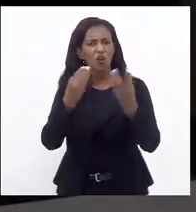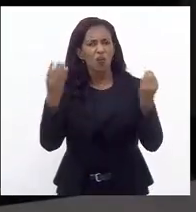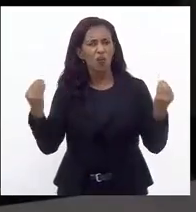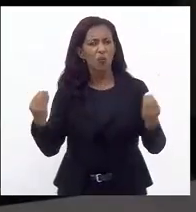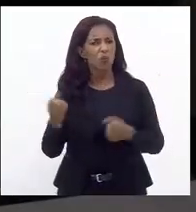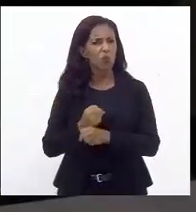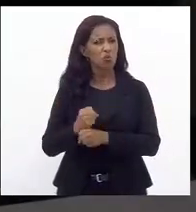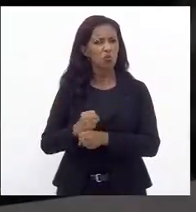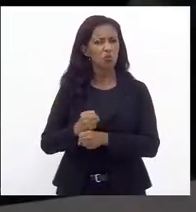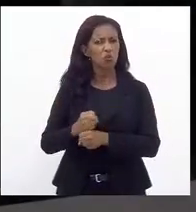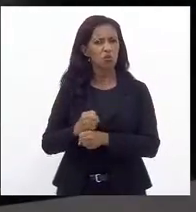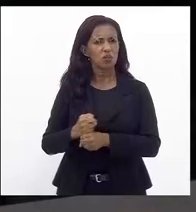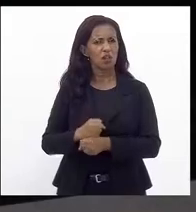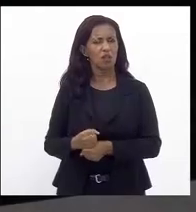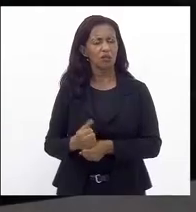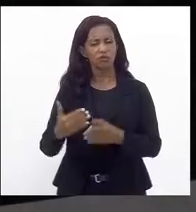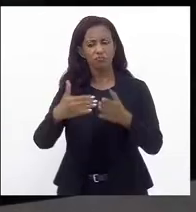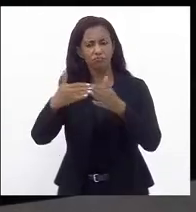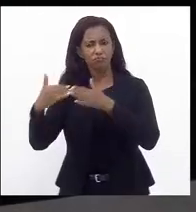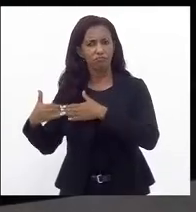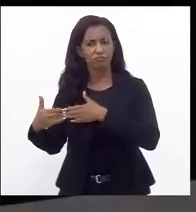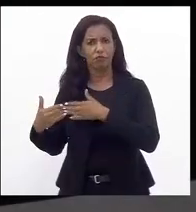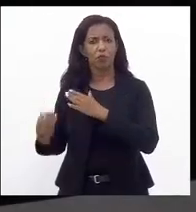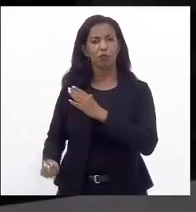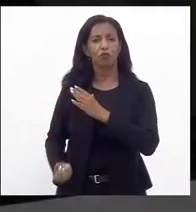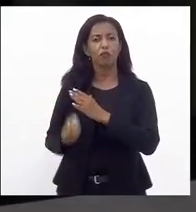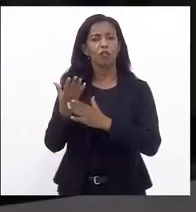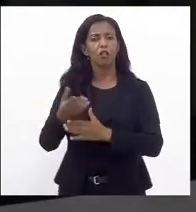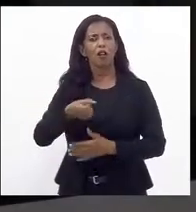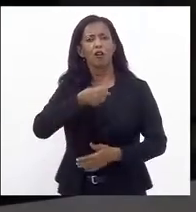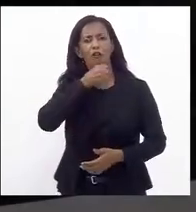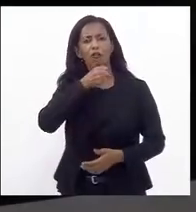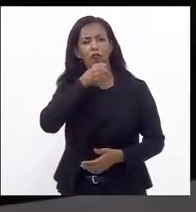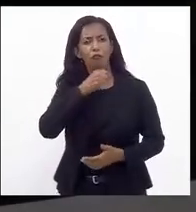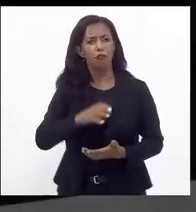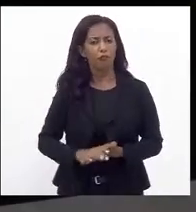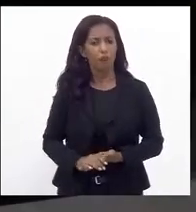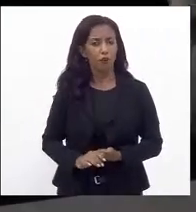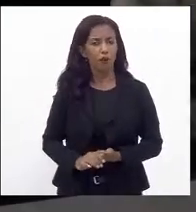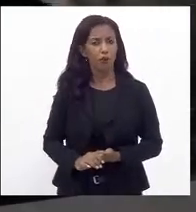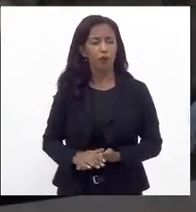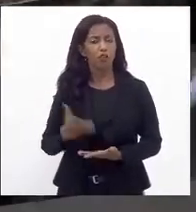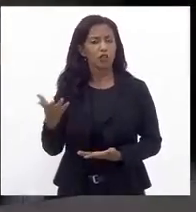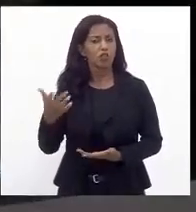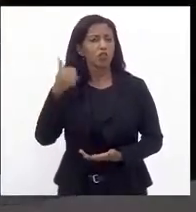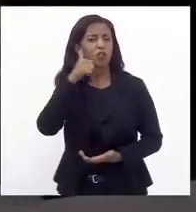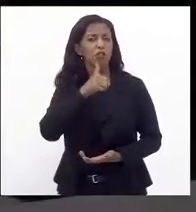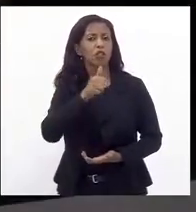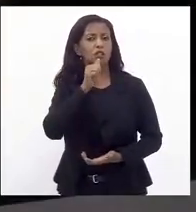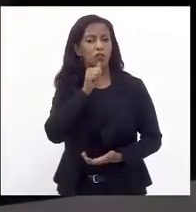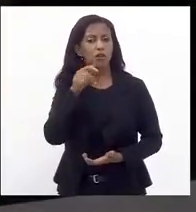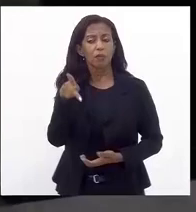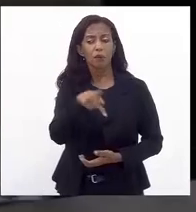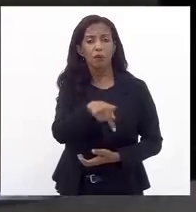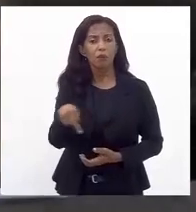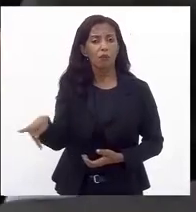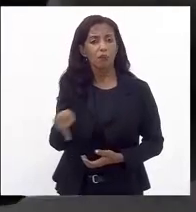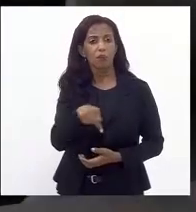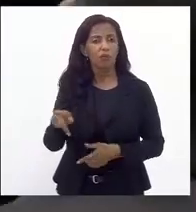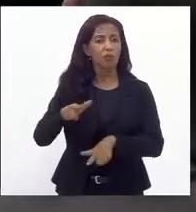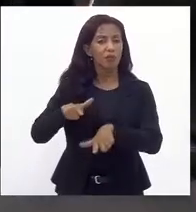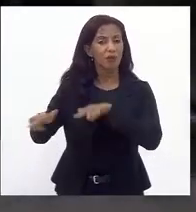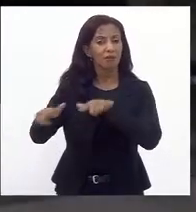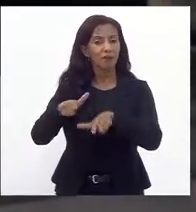muitos anos privada foi criada pela minha avó se tanto que a minha mãe professora